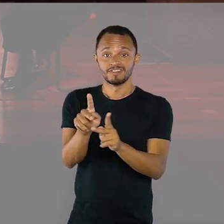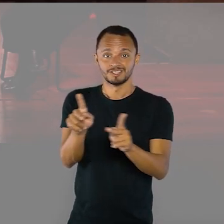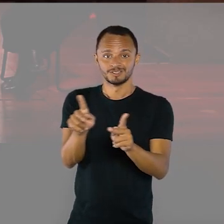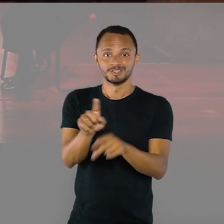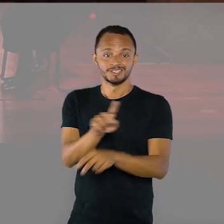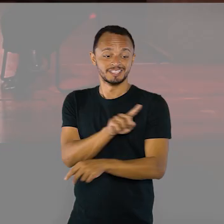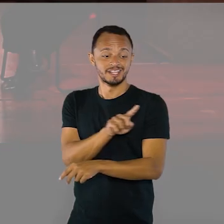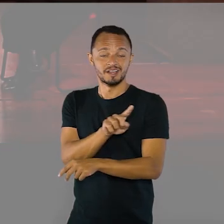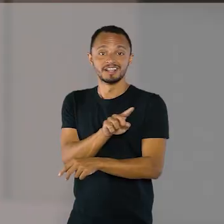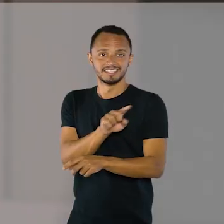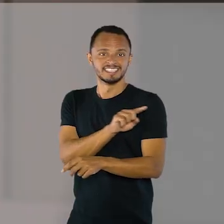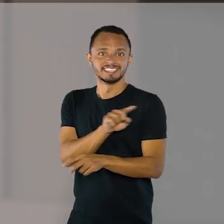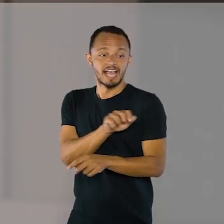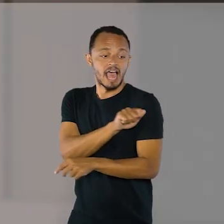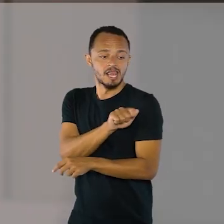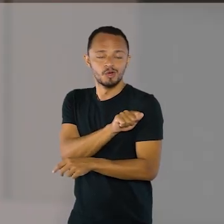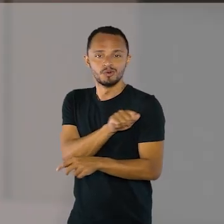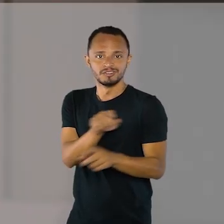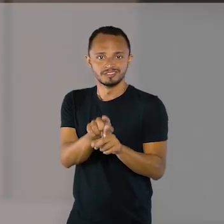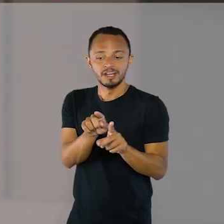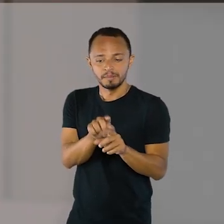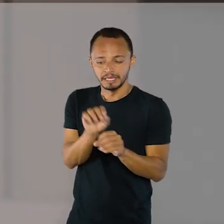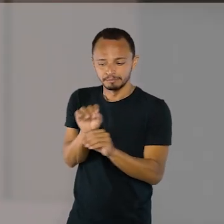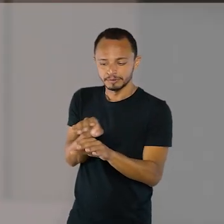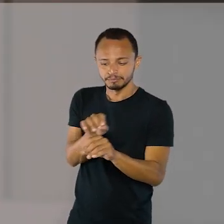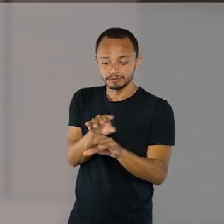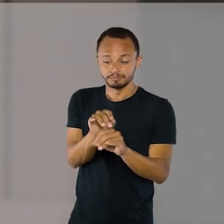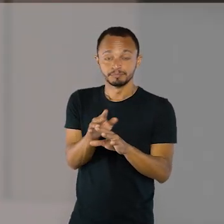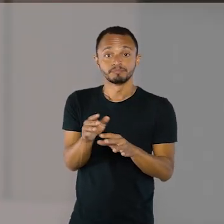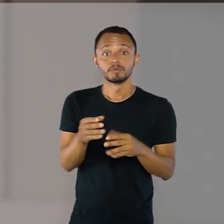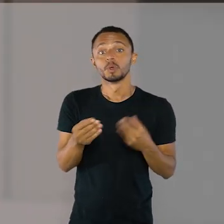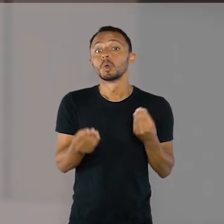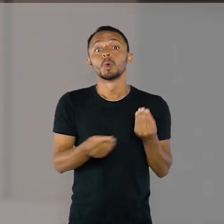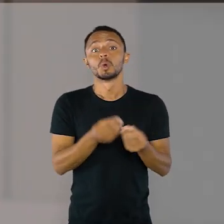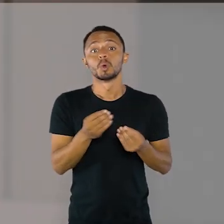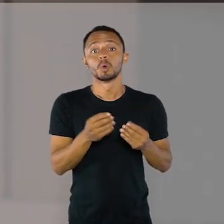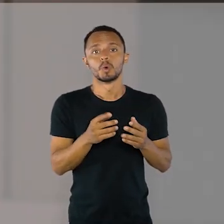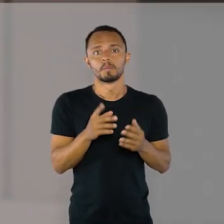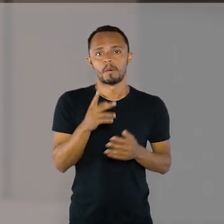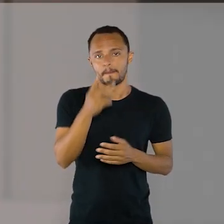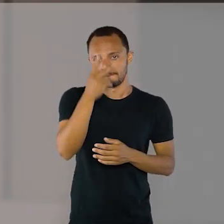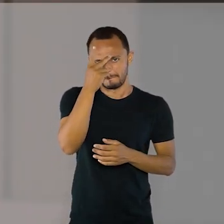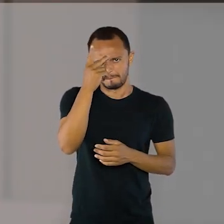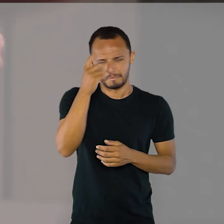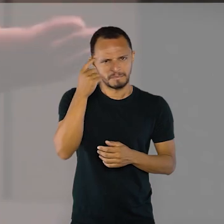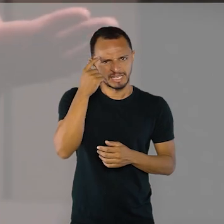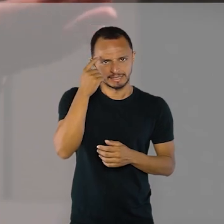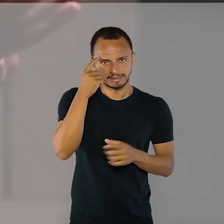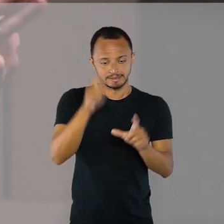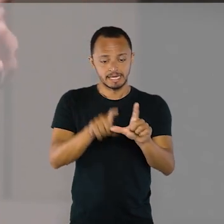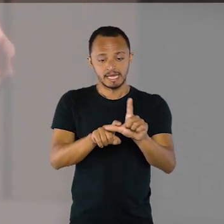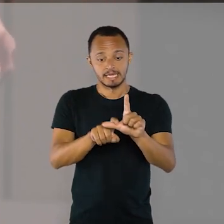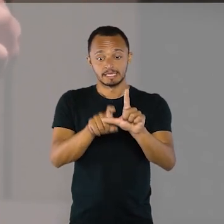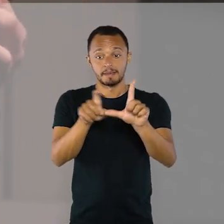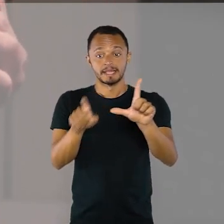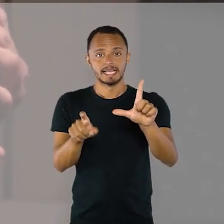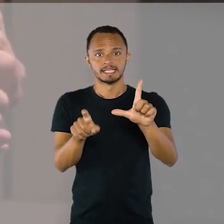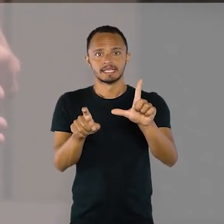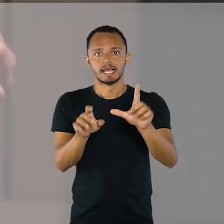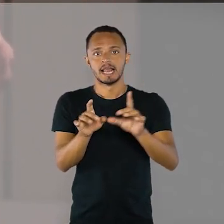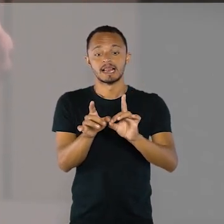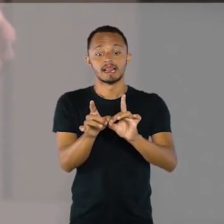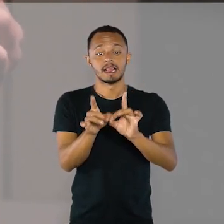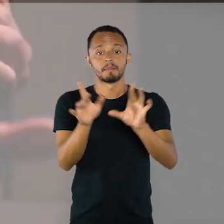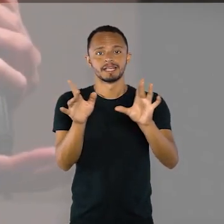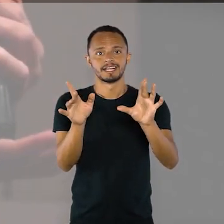em independência e também liberdade, o tanto que a educação é fundamental, né? O tanto que, se os seus alunos se incomodam com